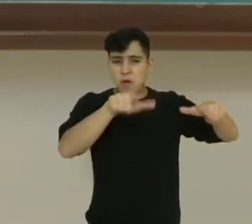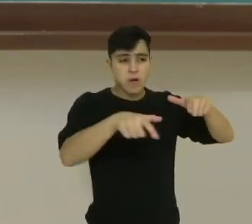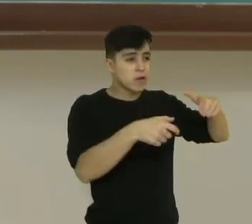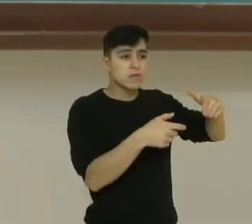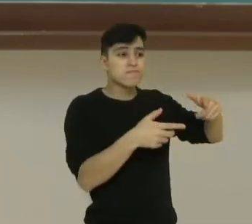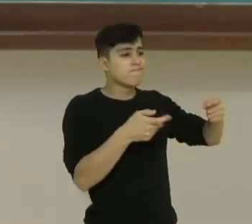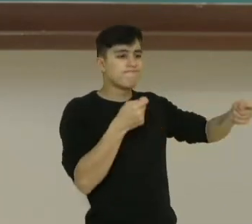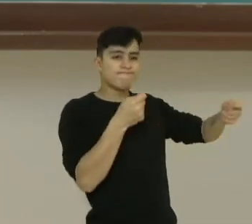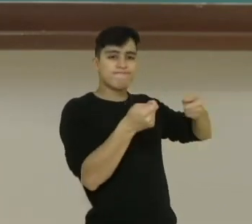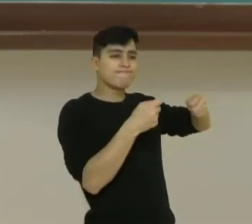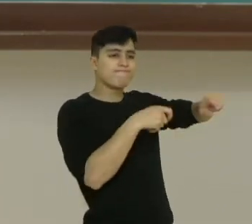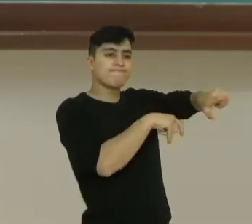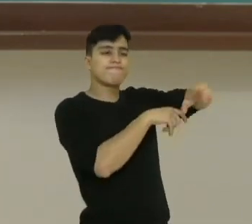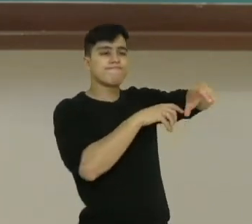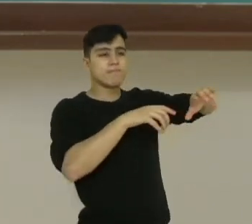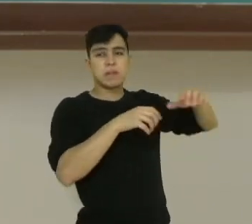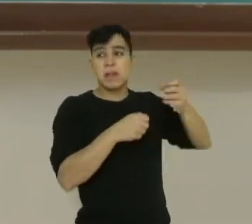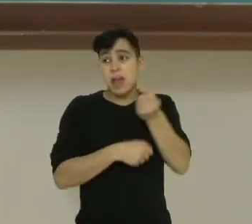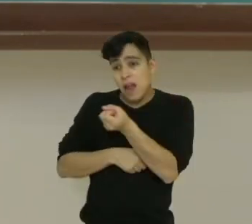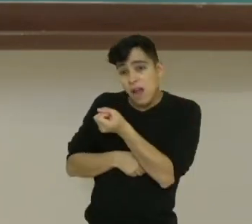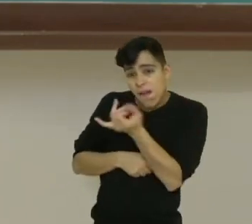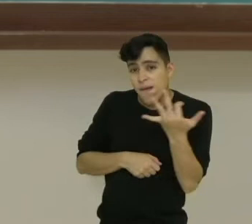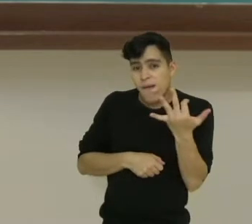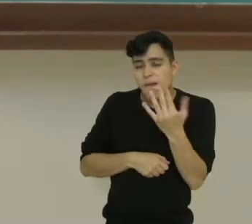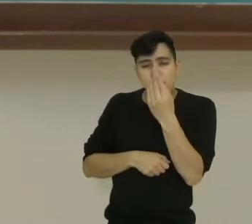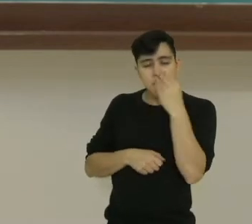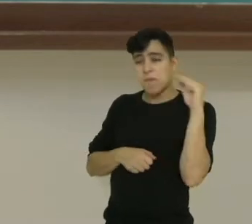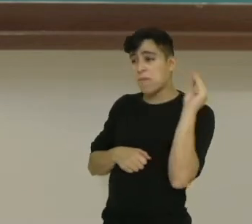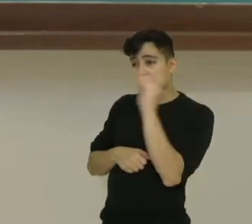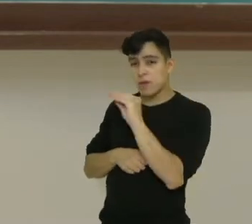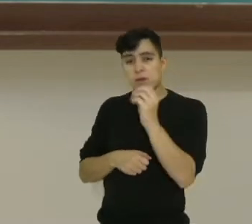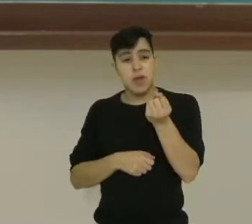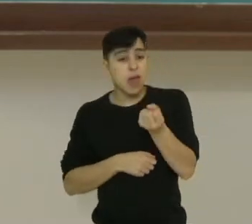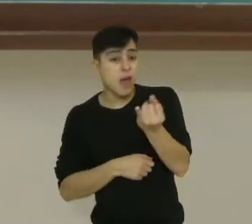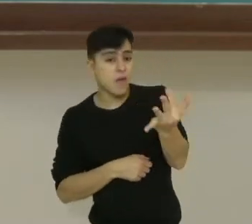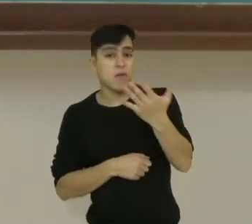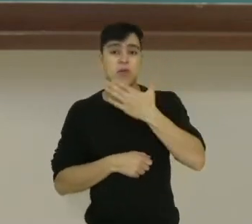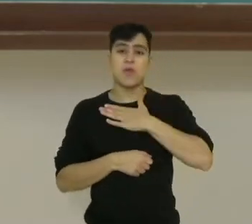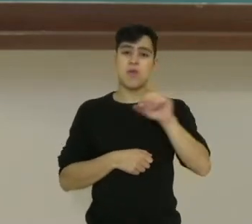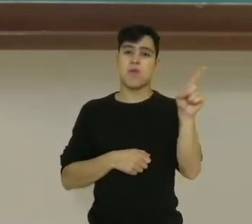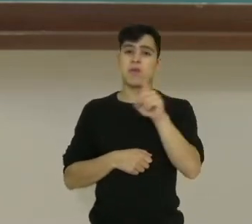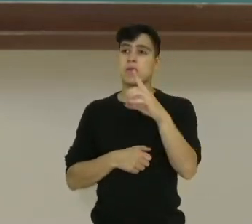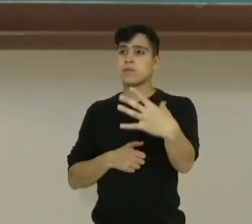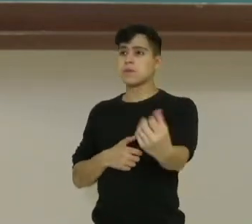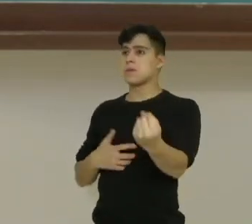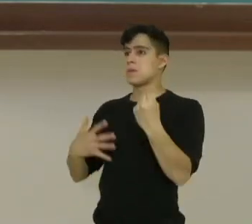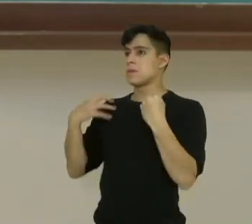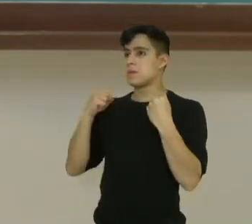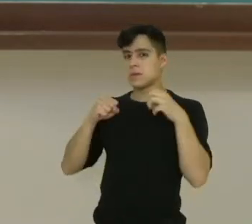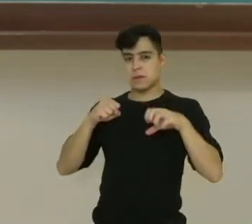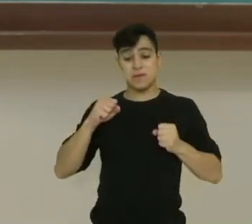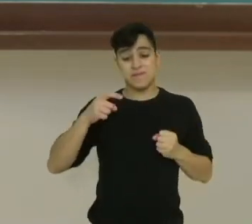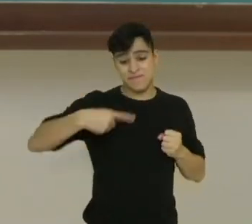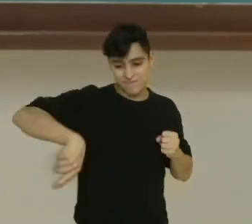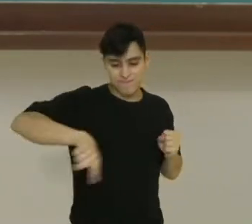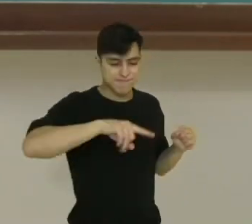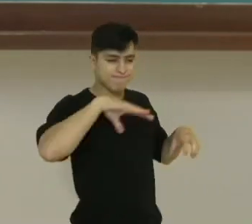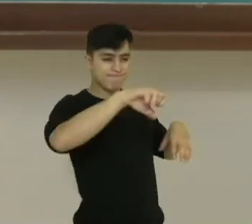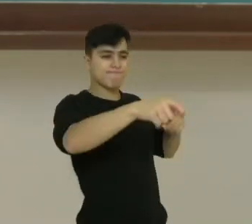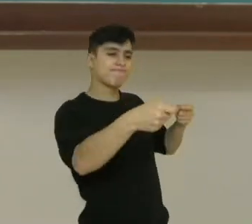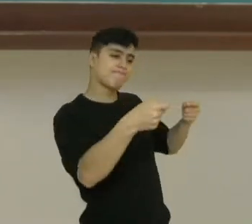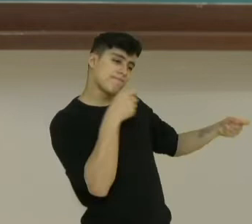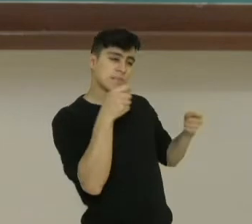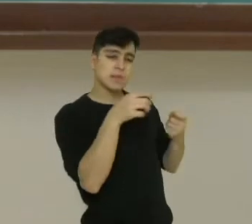esses povos. Alguns não deram importância, outros não gostaram dessa dominação. O fato é que eles dominaram esses povos